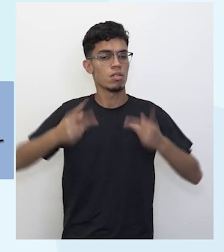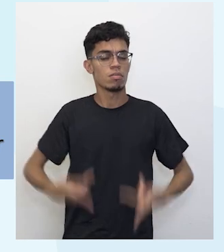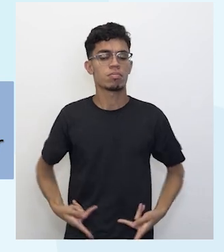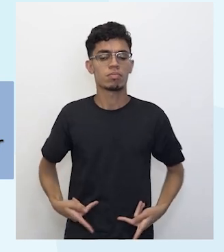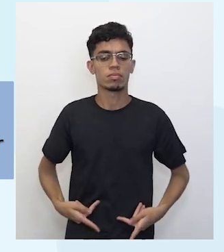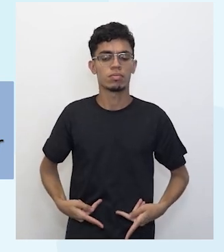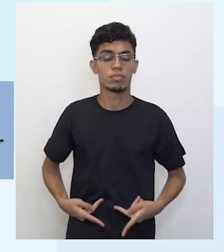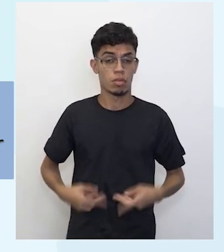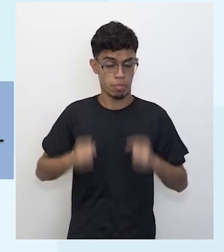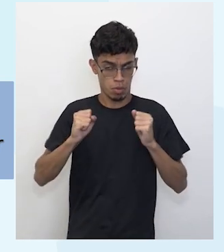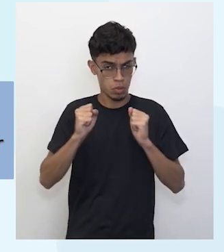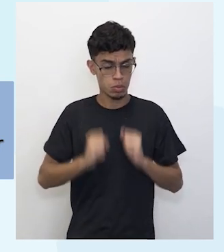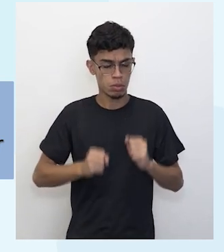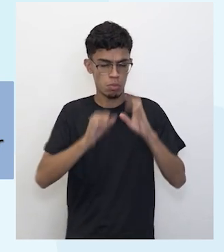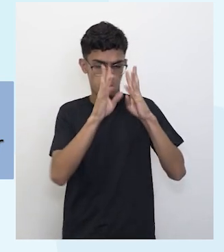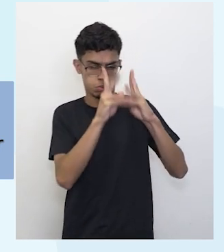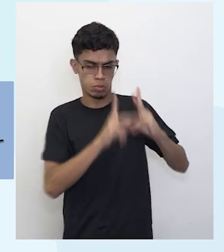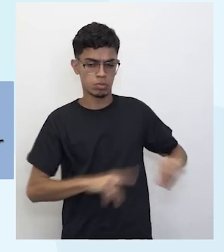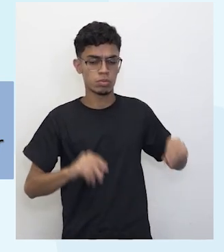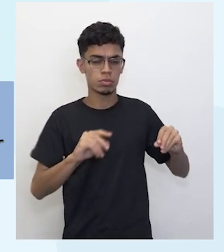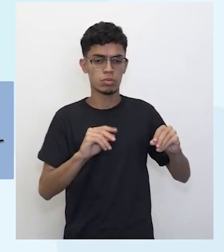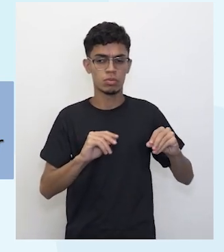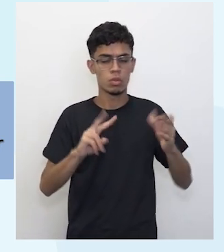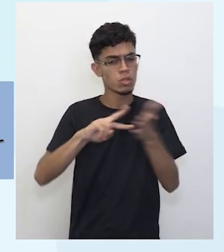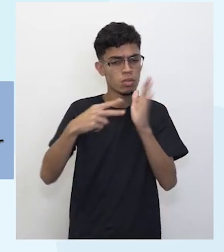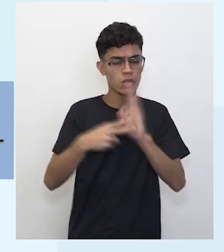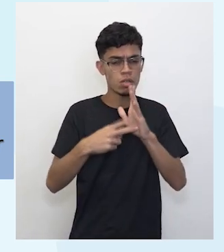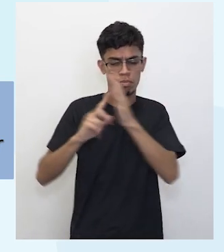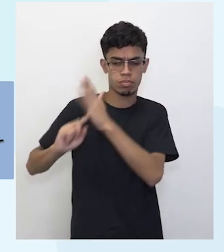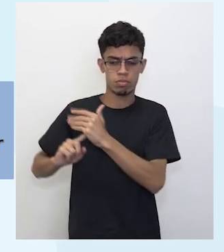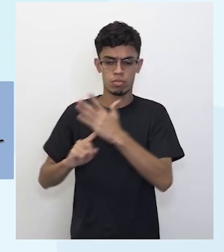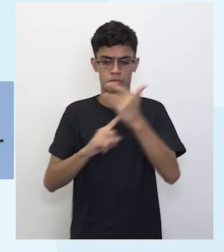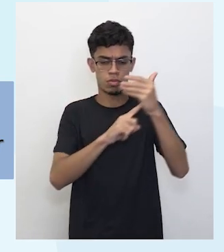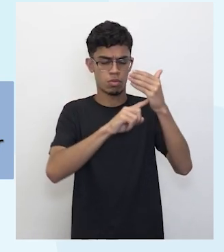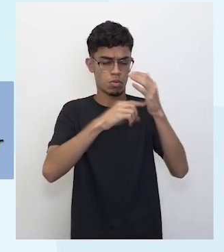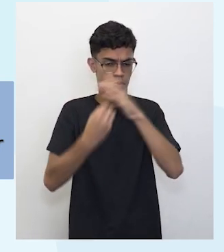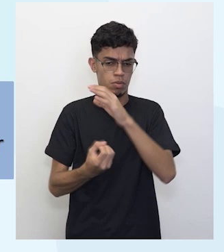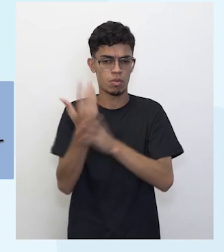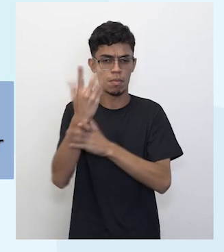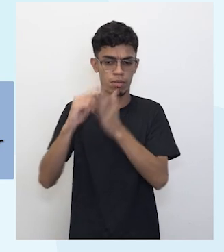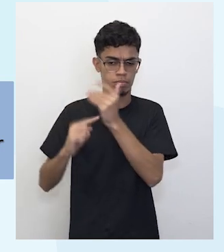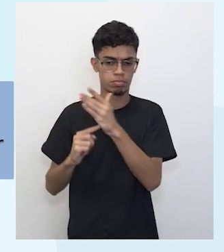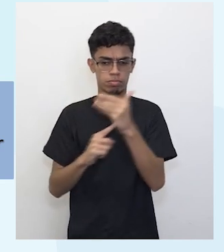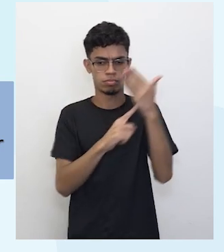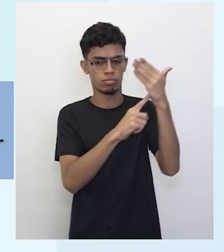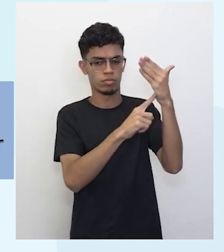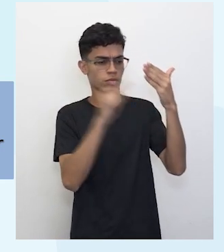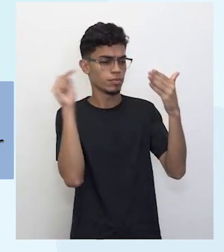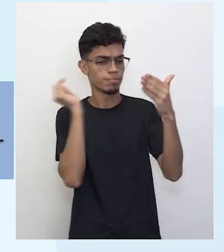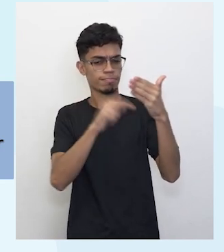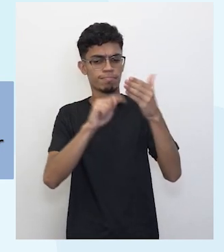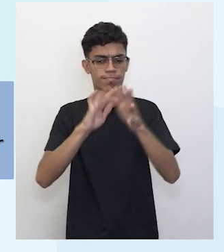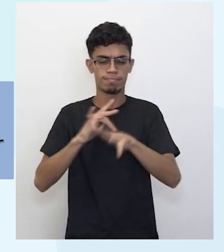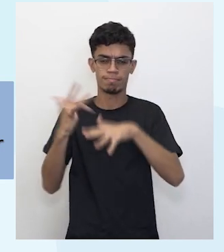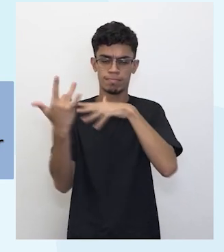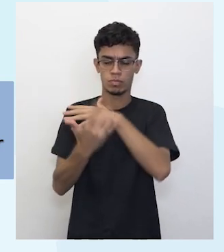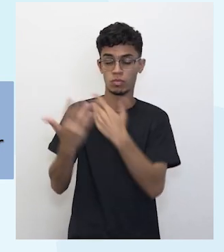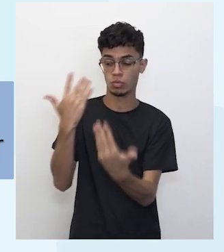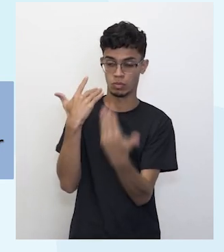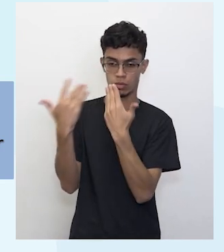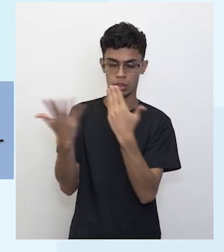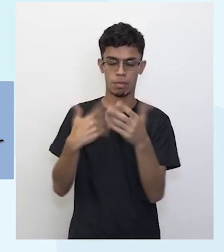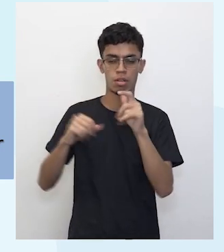ser desconstruídos. Nós desenvolvemos uma série de tecnologias, e essas tecnologias, esses meios de comunicação,